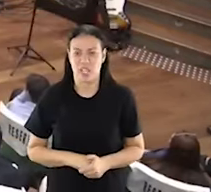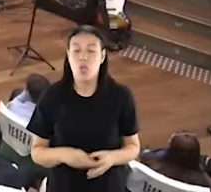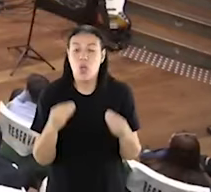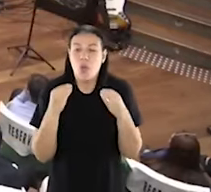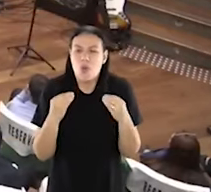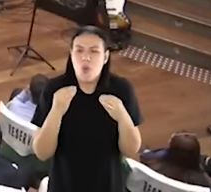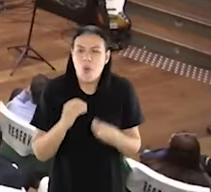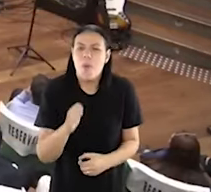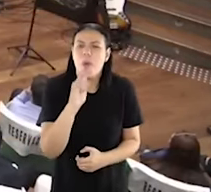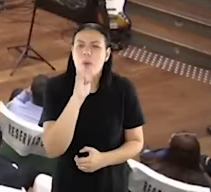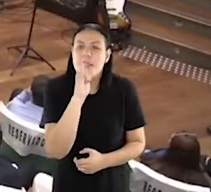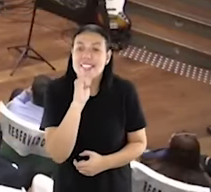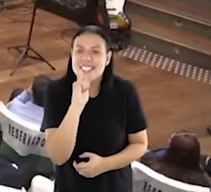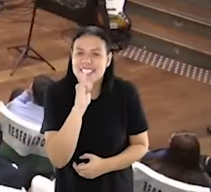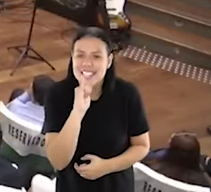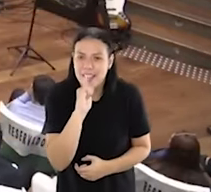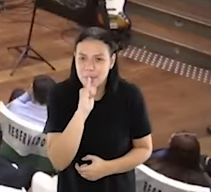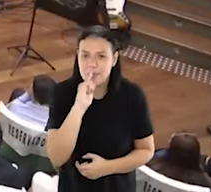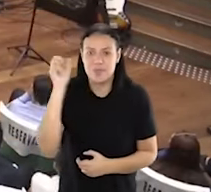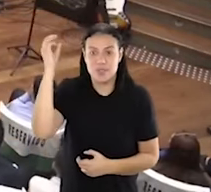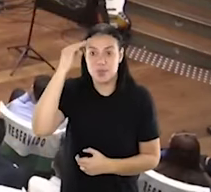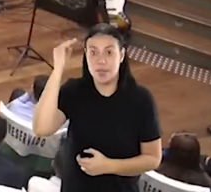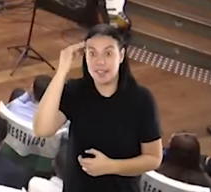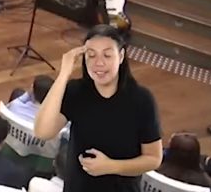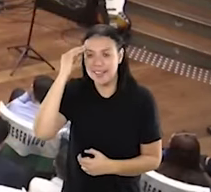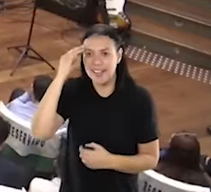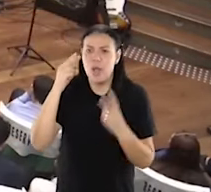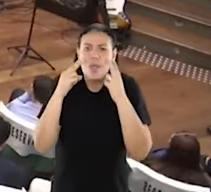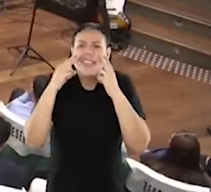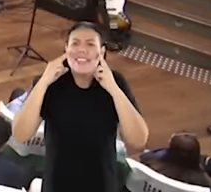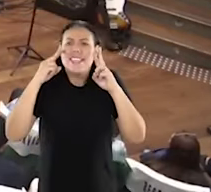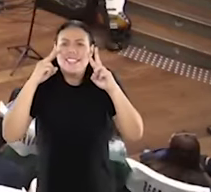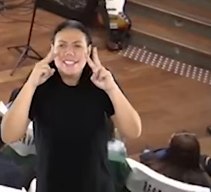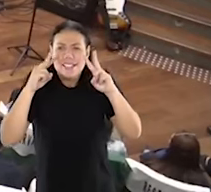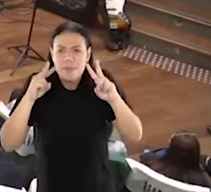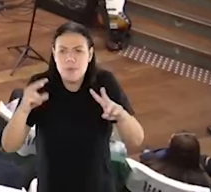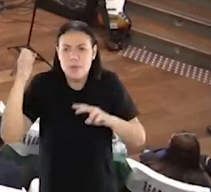Olha a eloquência de um testemunho.